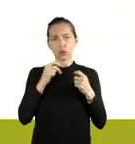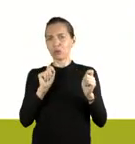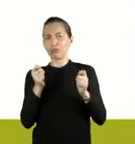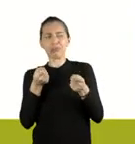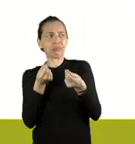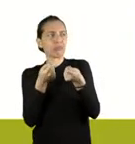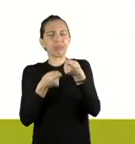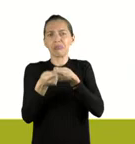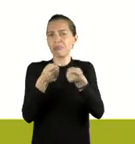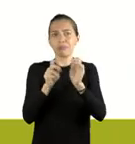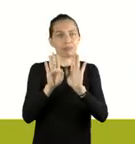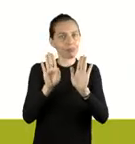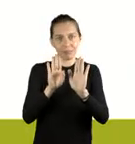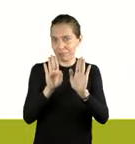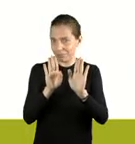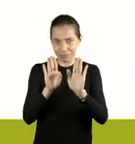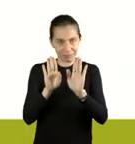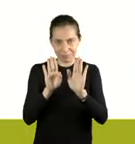disso.